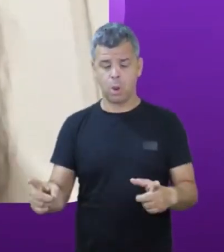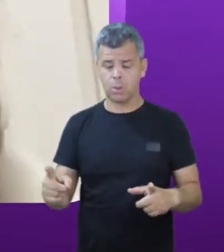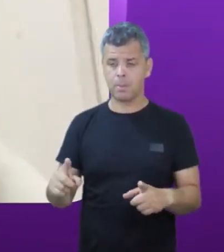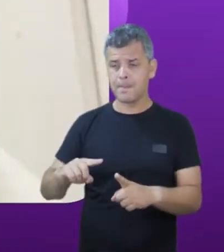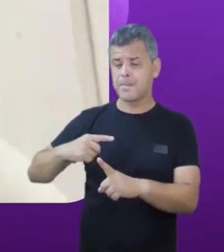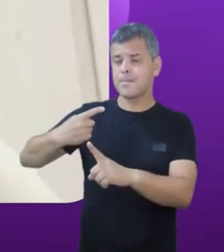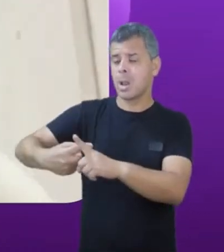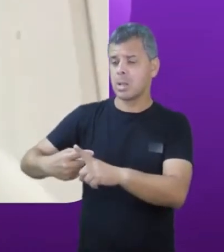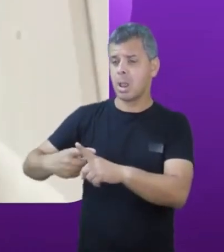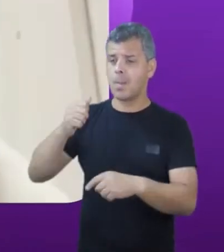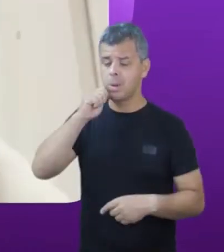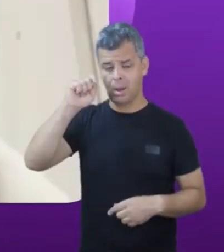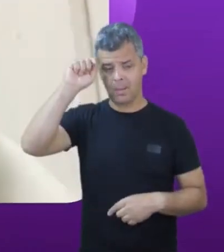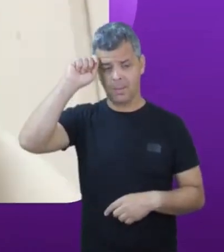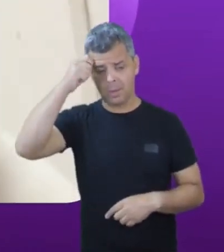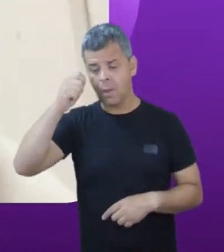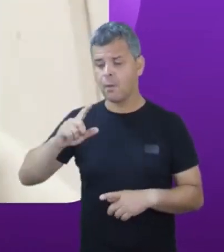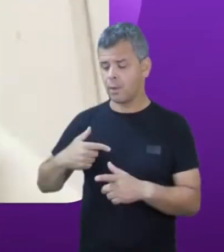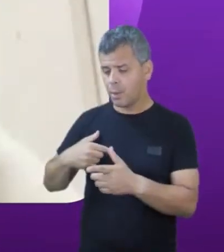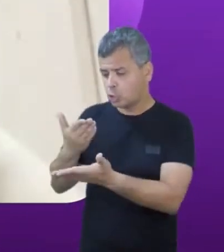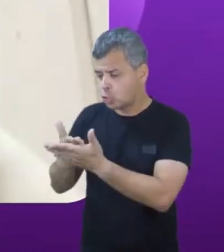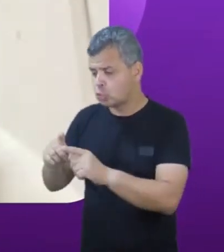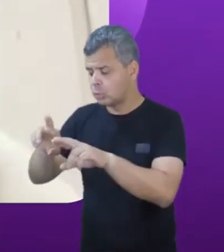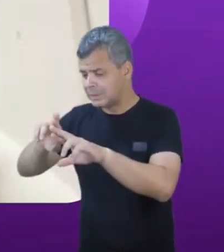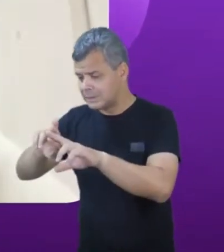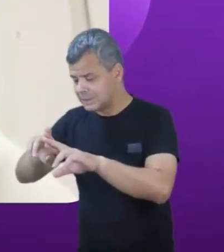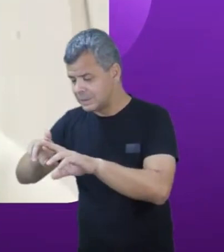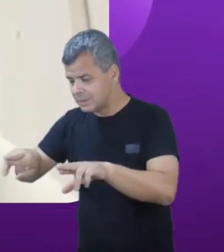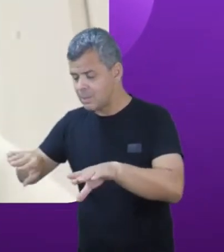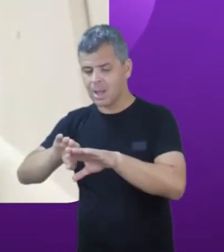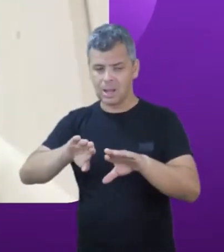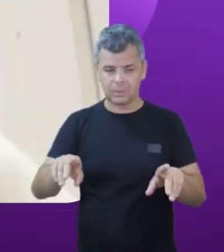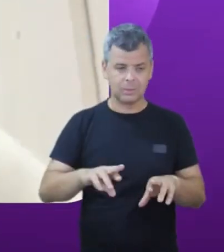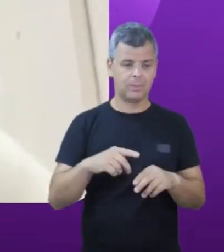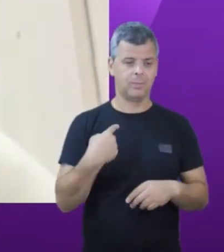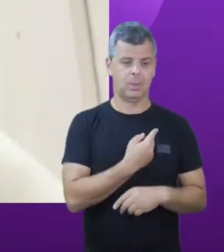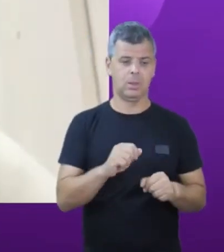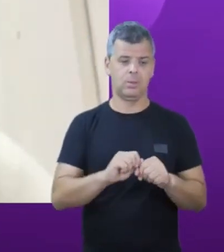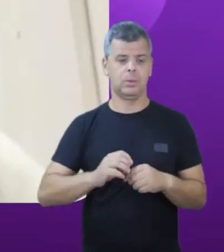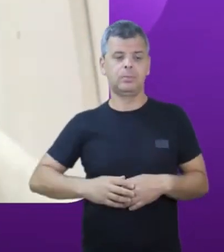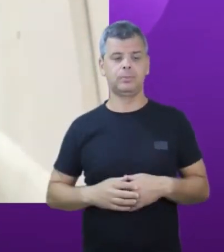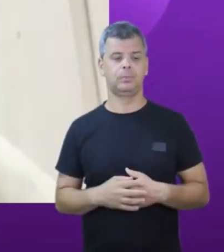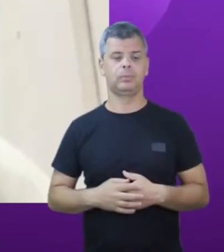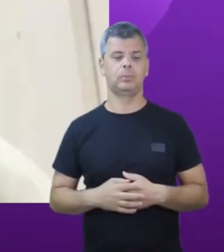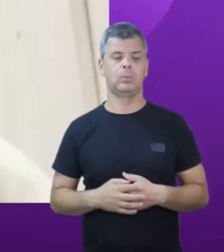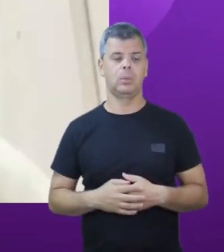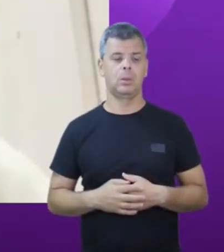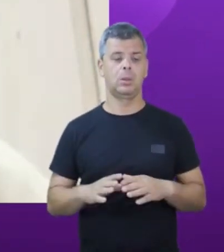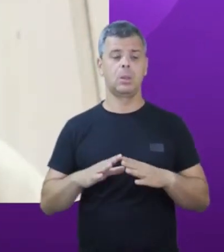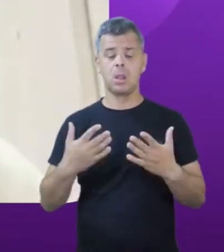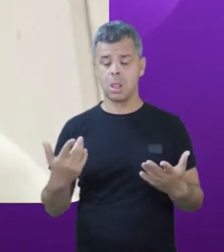mais a mulher negra. A gente tem que fazer os recortes socioeconômicos da produção das políticas públicas quando a gente assim o faz. E